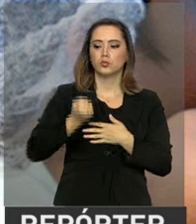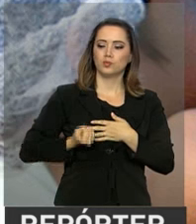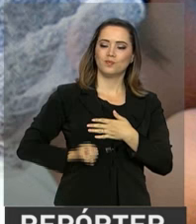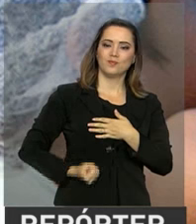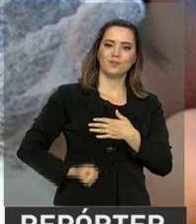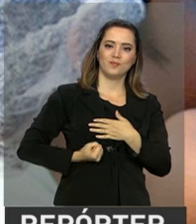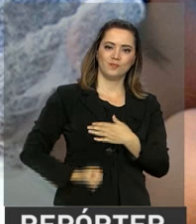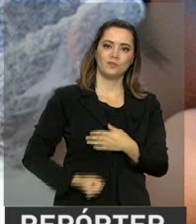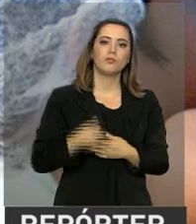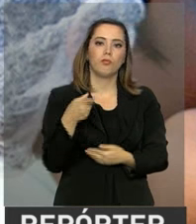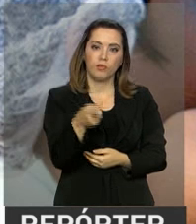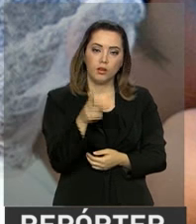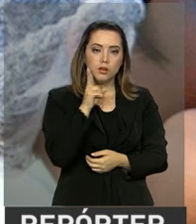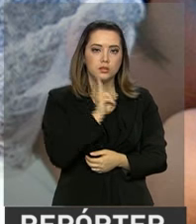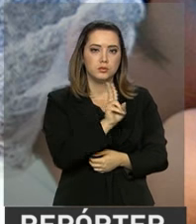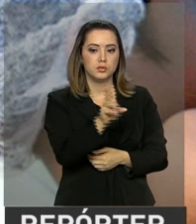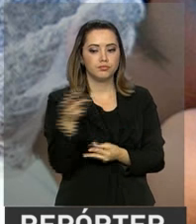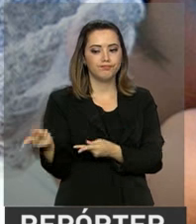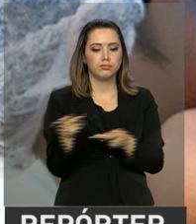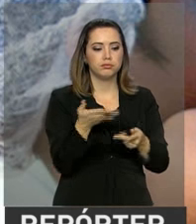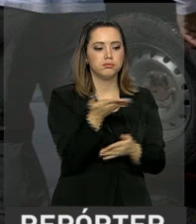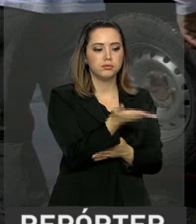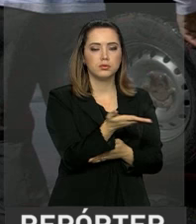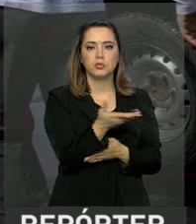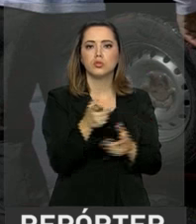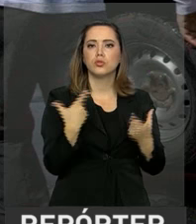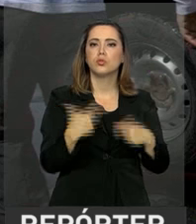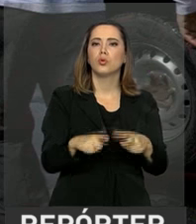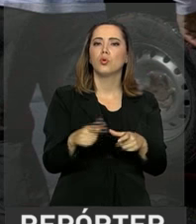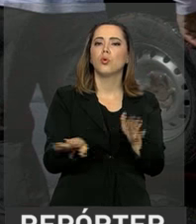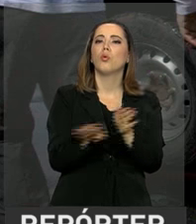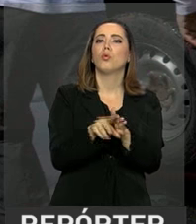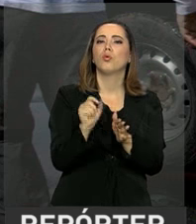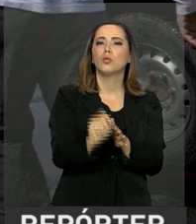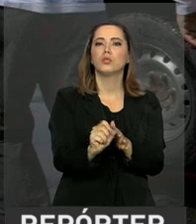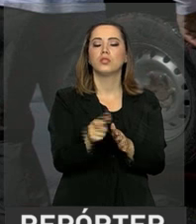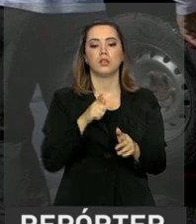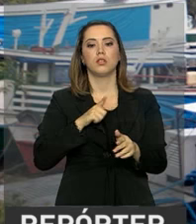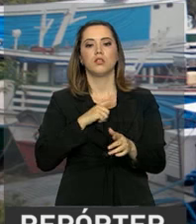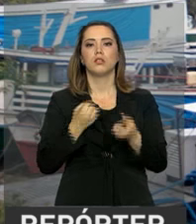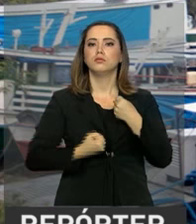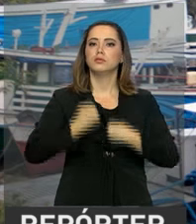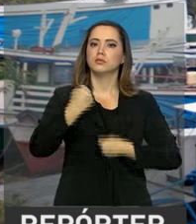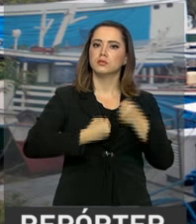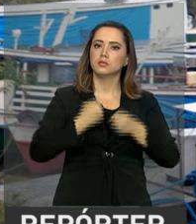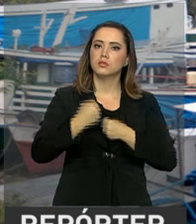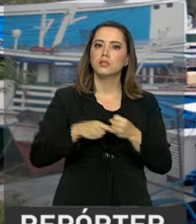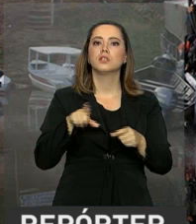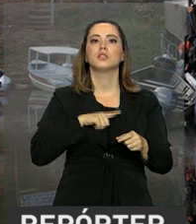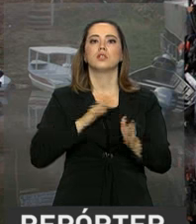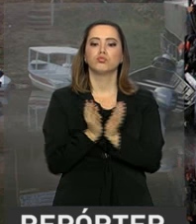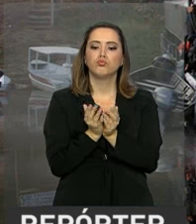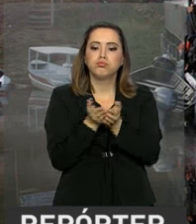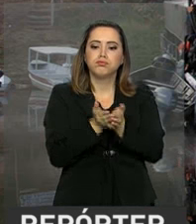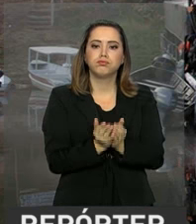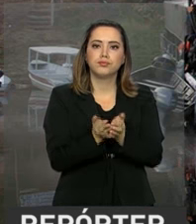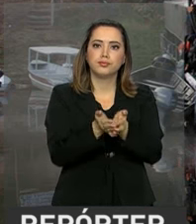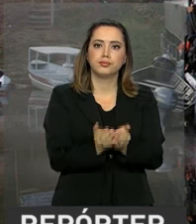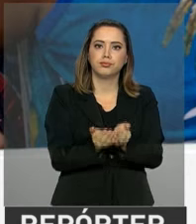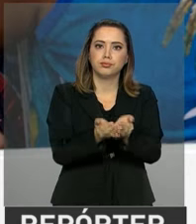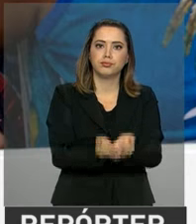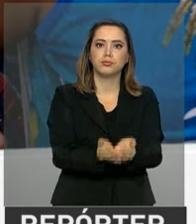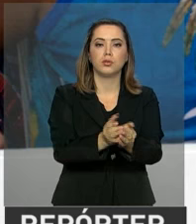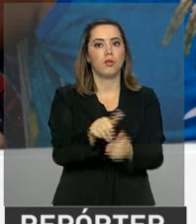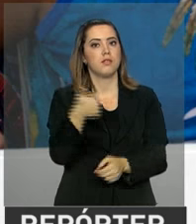ultrassonografia. E para levar os indígenas para o local de atendimento, são usados carros 4x4, lanchas e barcos com capacidade de